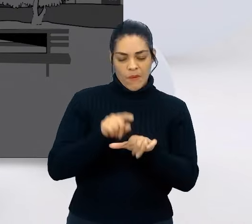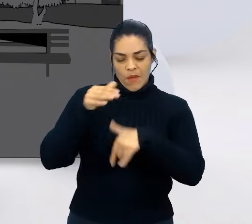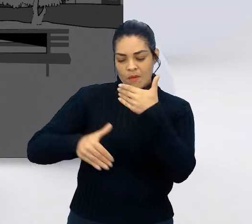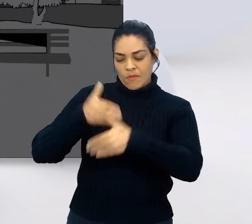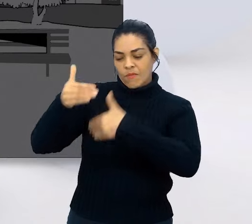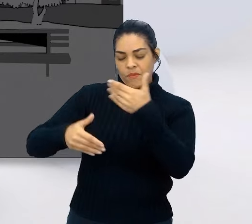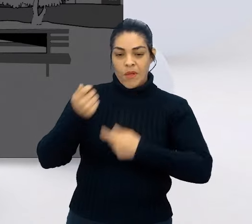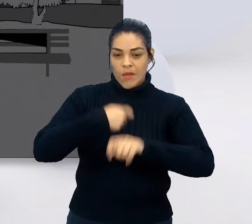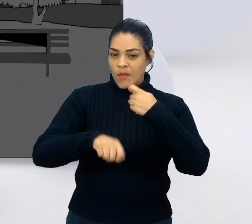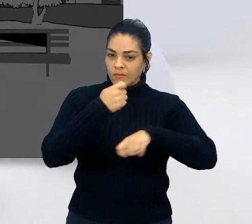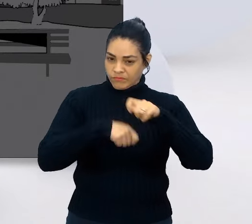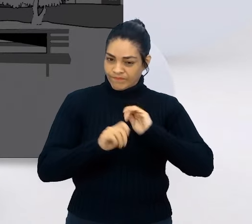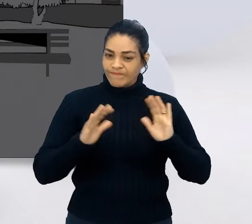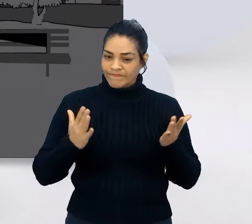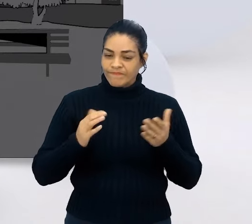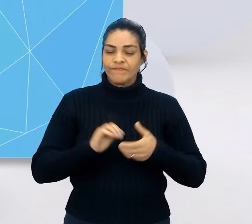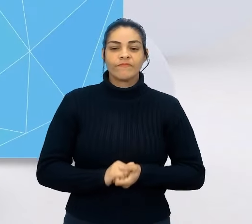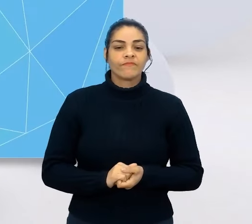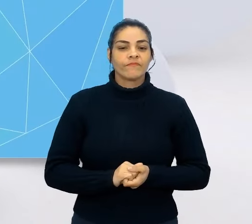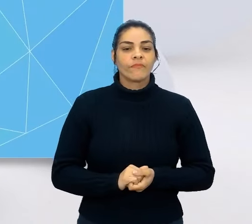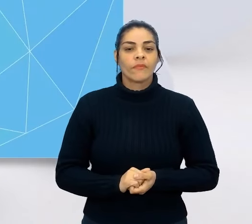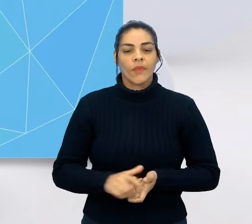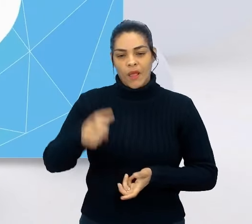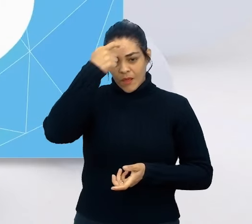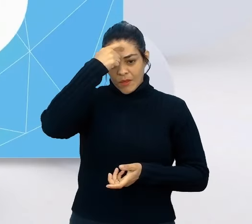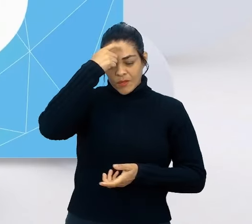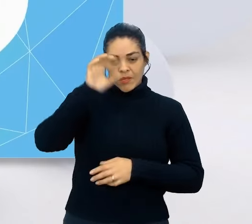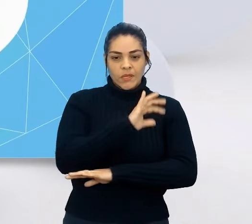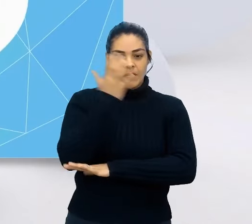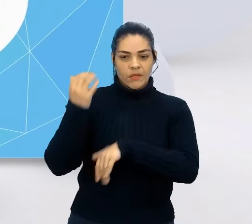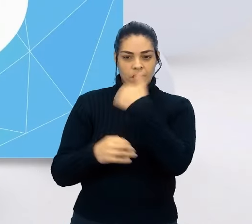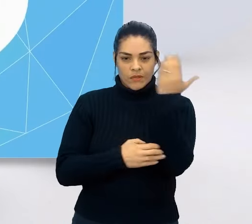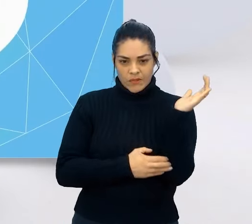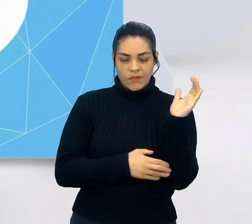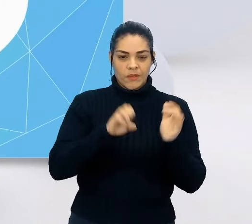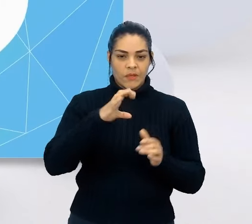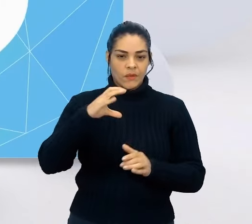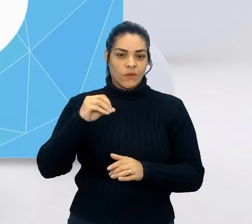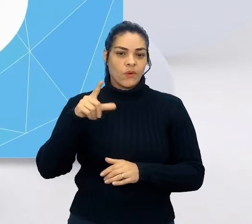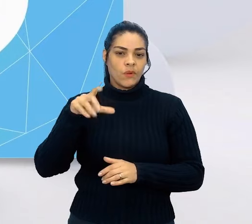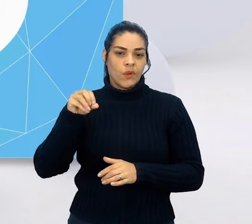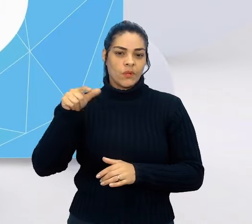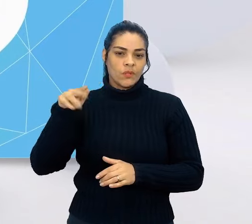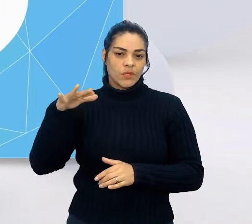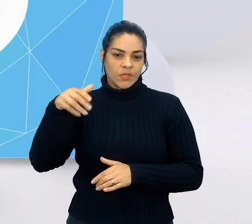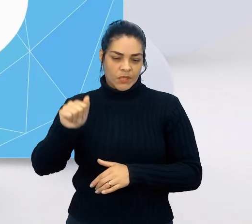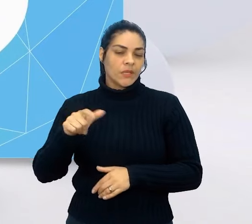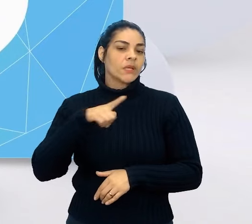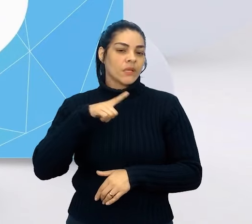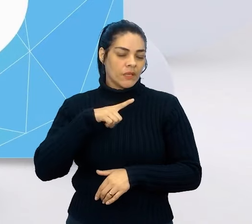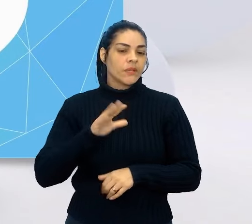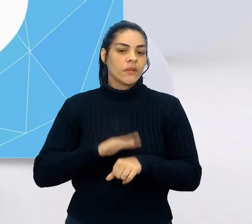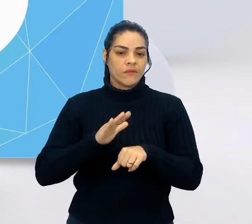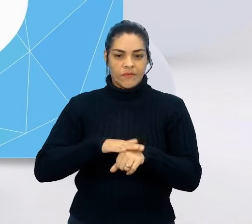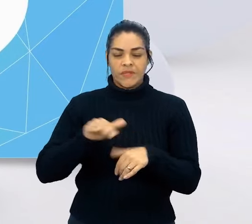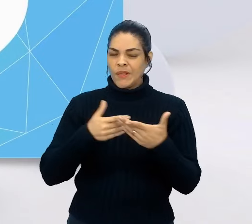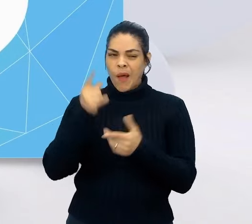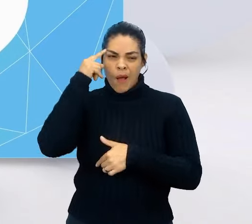desenvolvimento econômico desenfreado. A consciência ambiental e ecológica tem papel fundamental de nos fazer refletir para